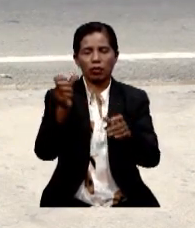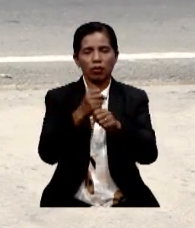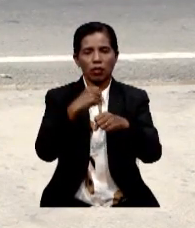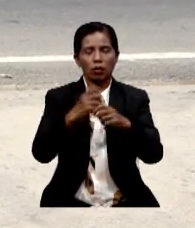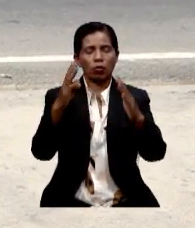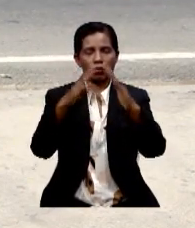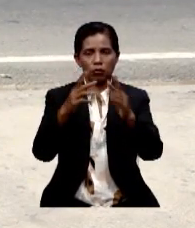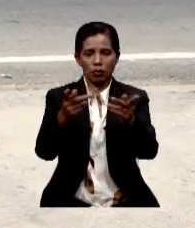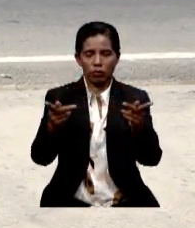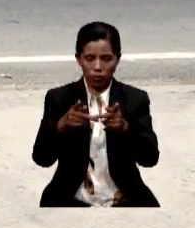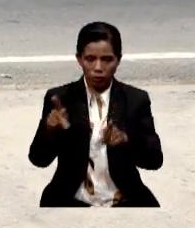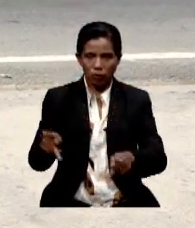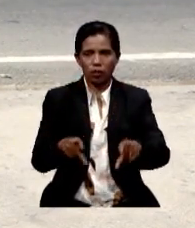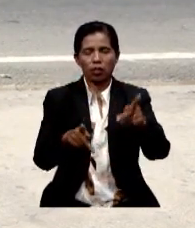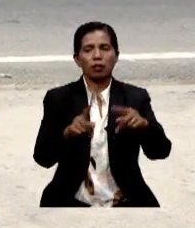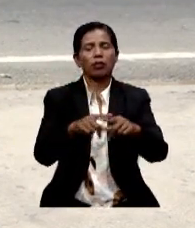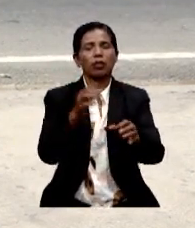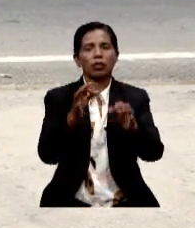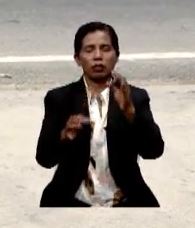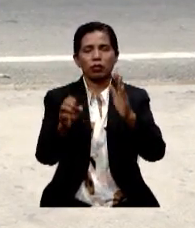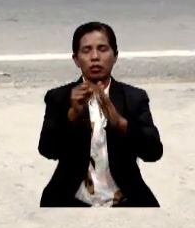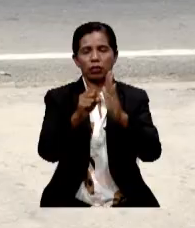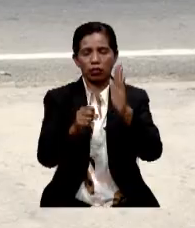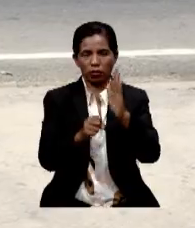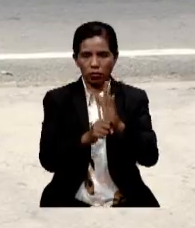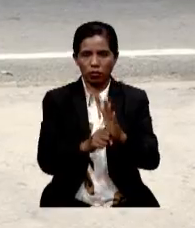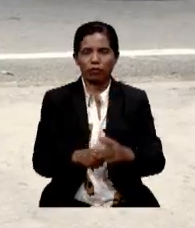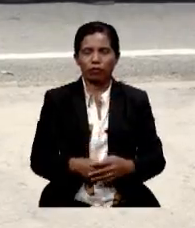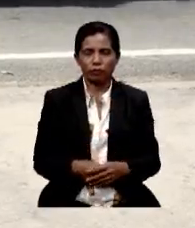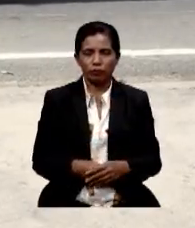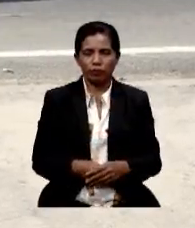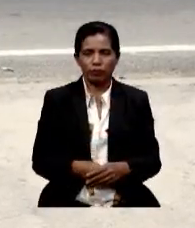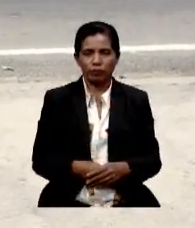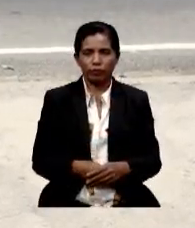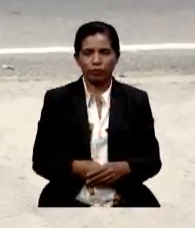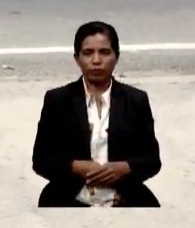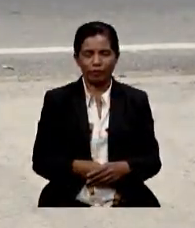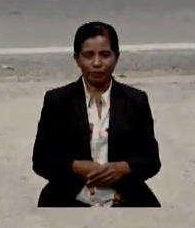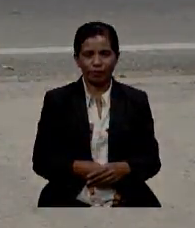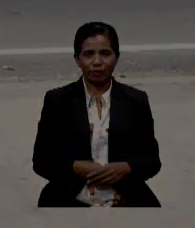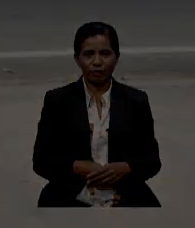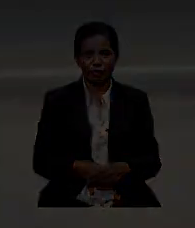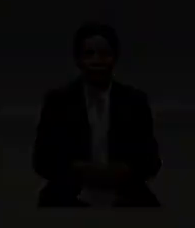uma e a fatin público, mas que ho estatuto provisório. Aqui pa cobertura, GMN.